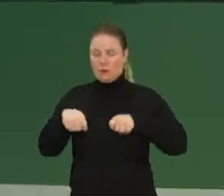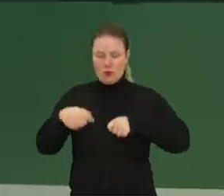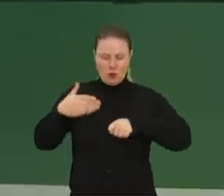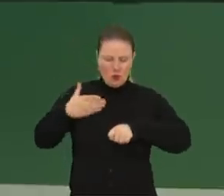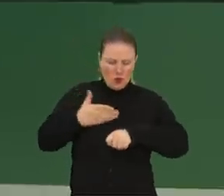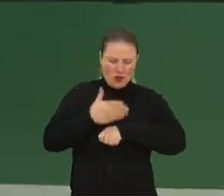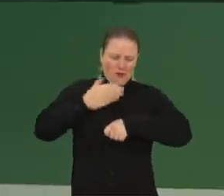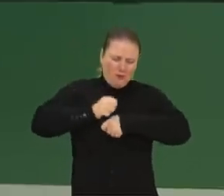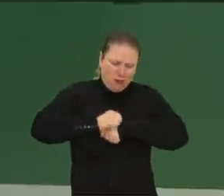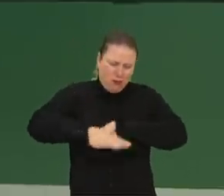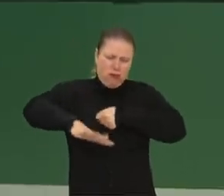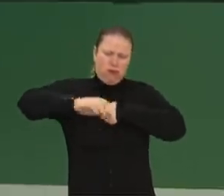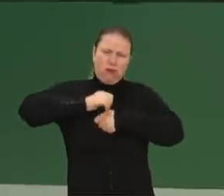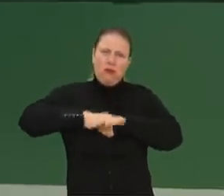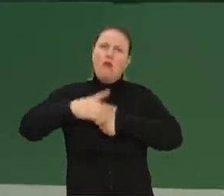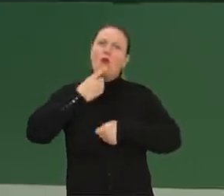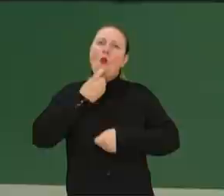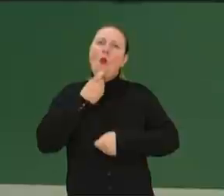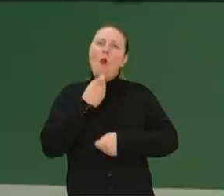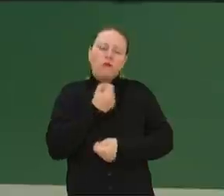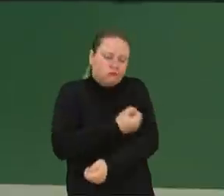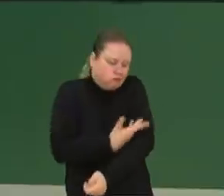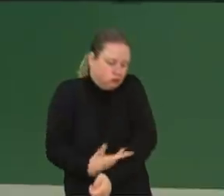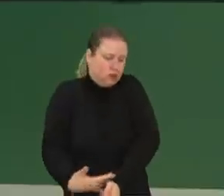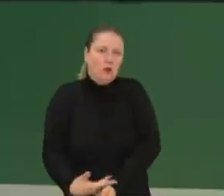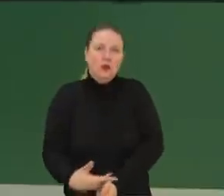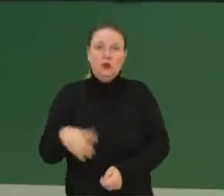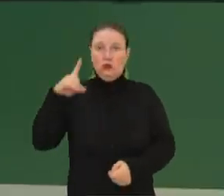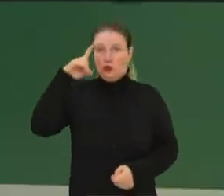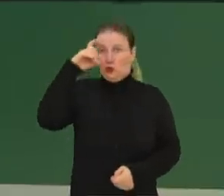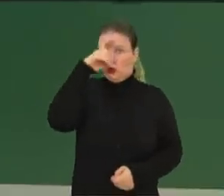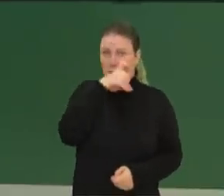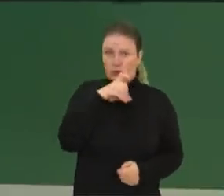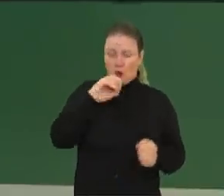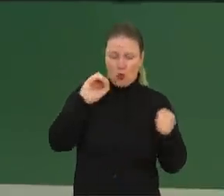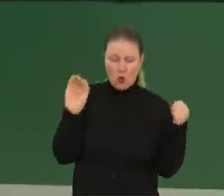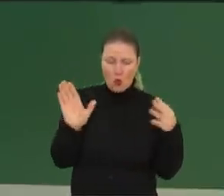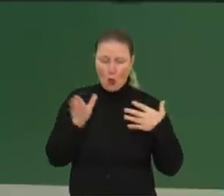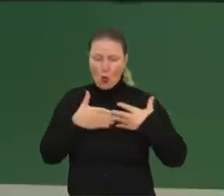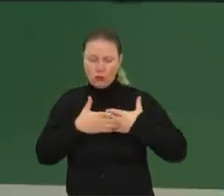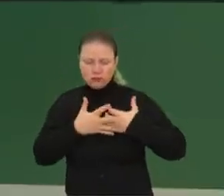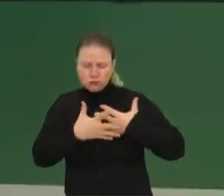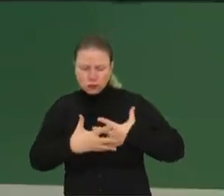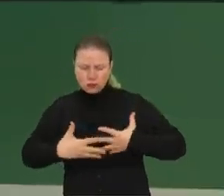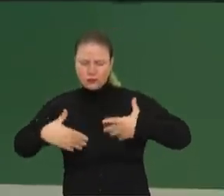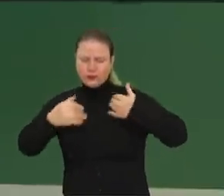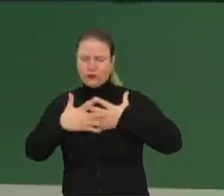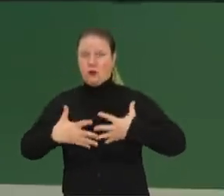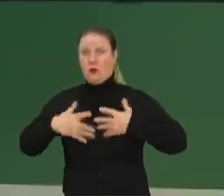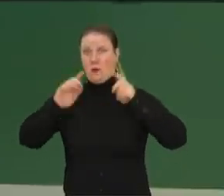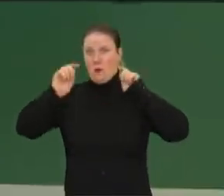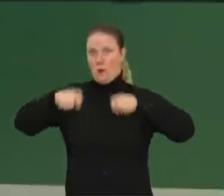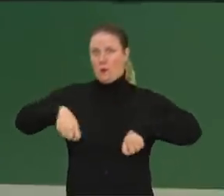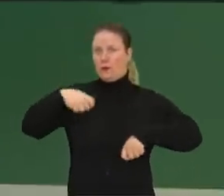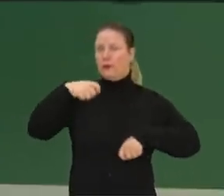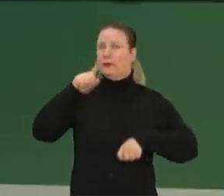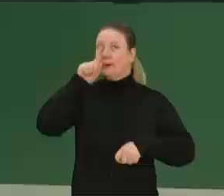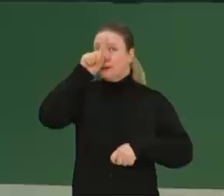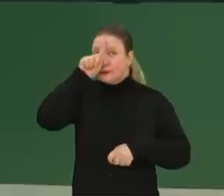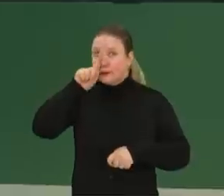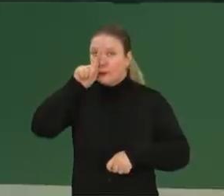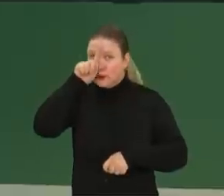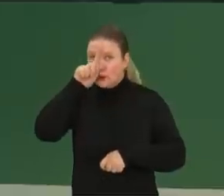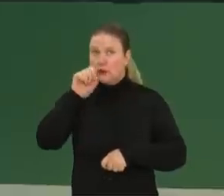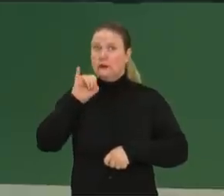Hemorragias, perdas de sangue, dificuldades na coagulação, né? Então isso pode ser sério, tá? Porque se essa pessoa